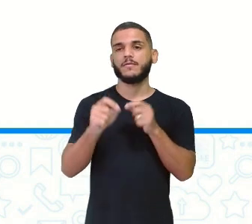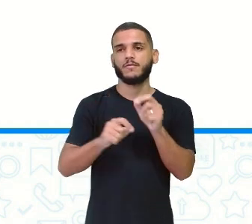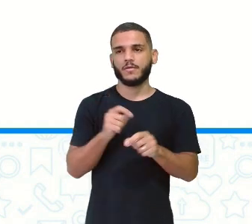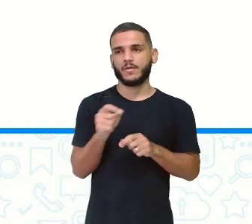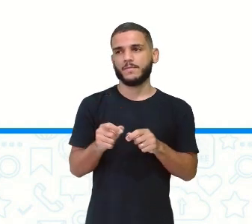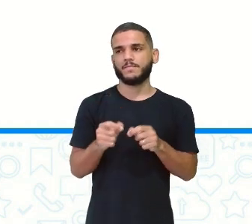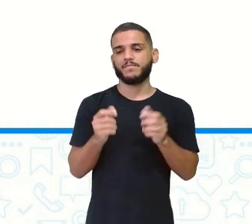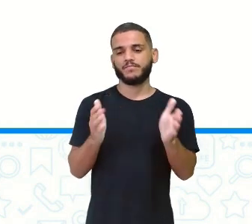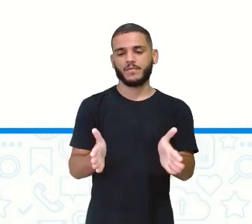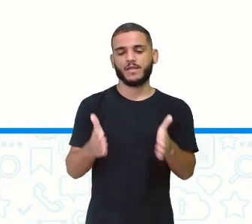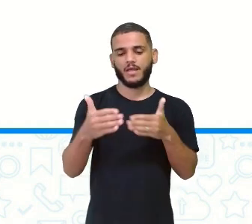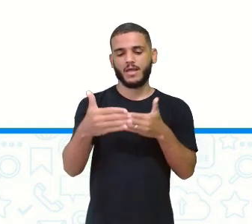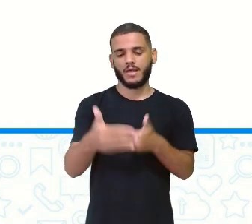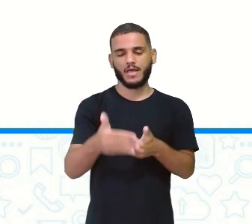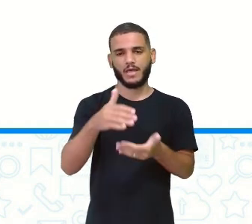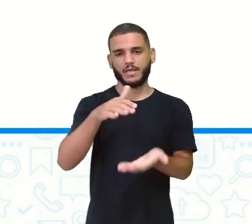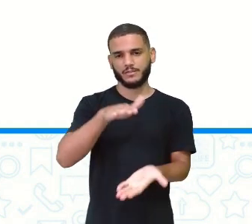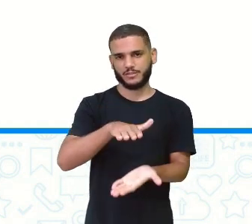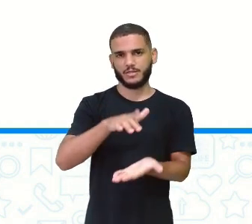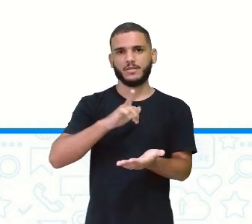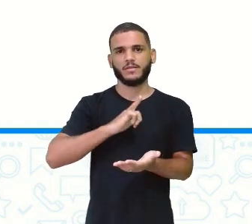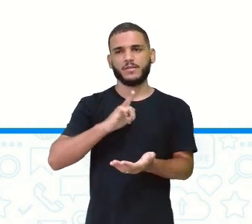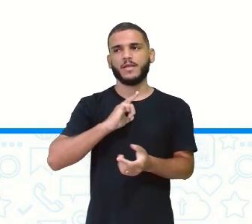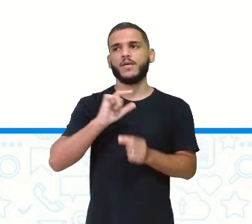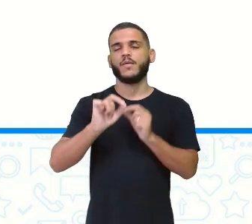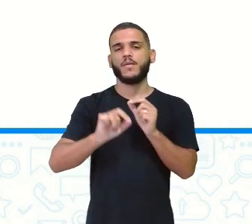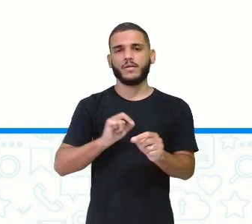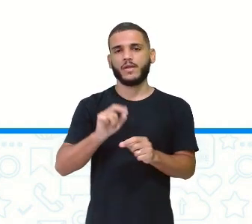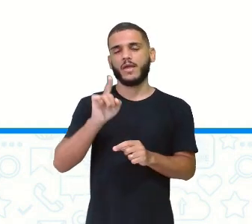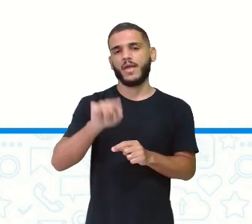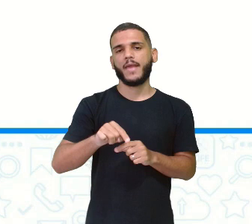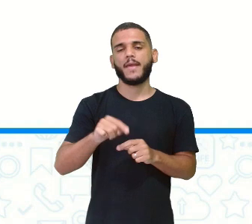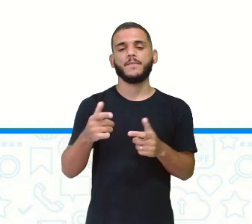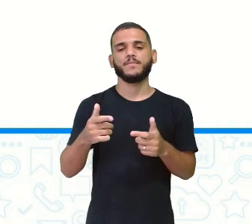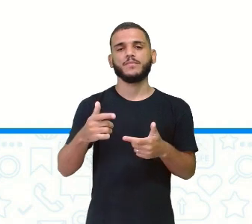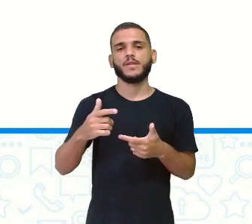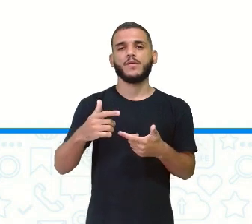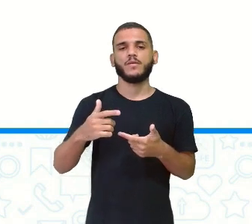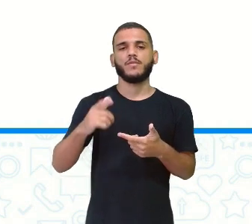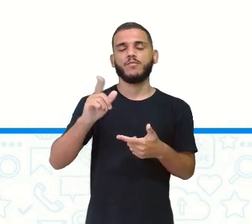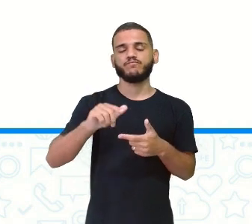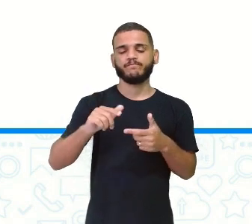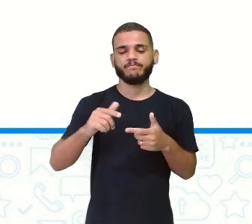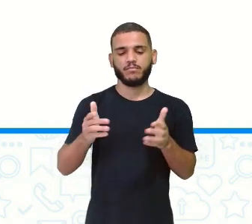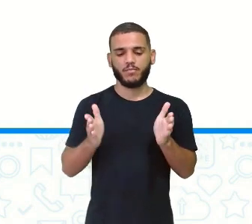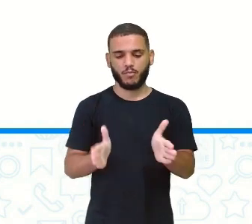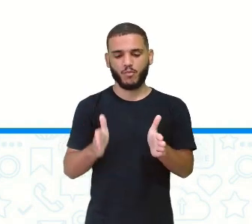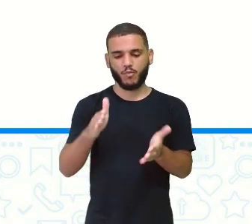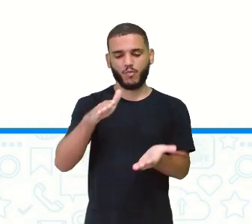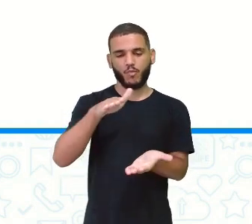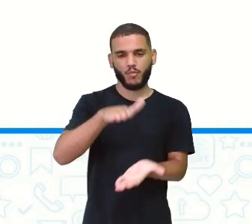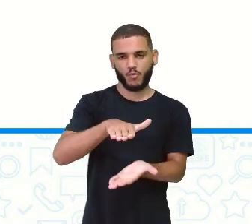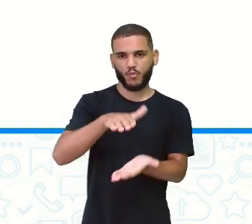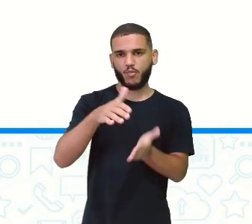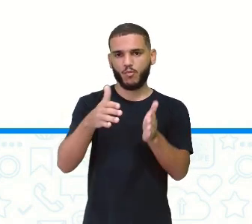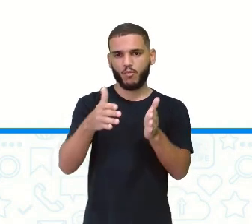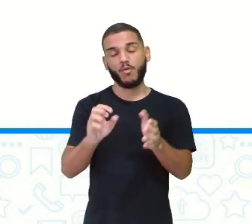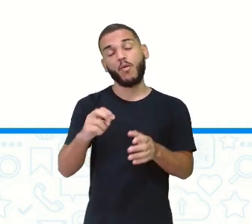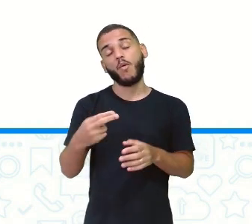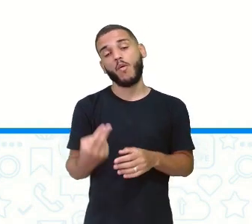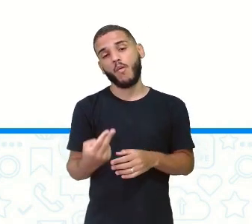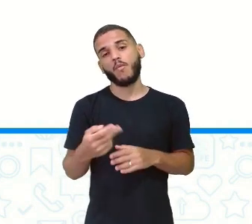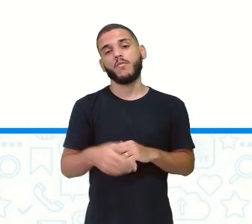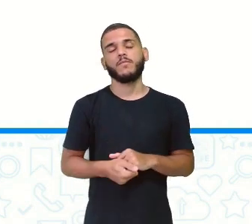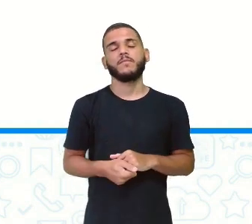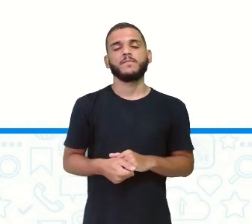caixa tem o formato de um cubo ou de um paralelepípedo? Vocês precisam identificar primeiro